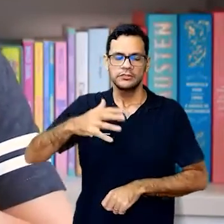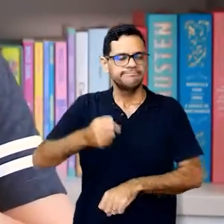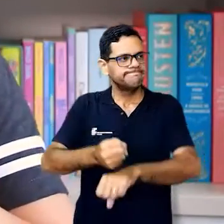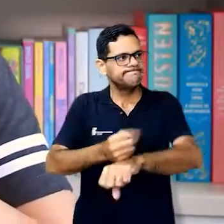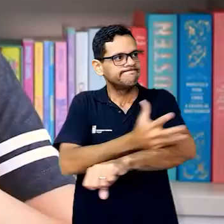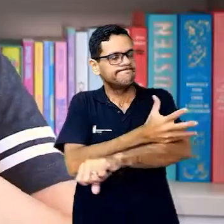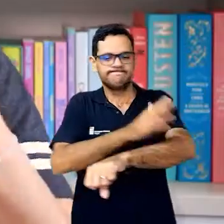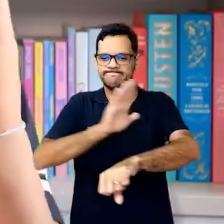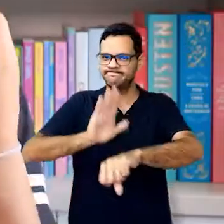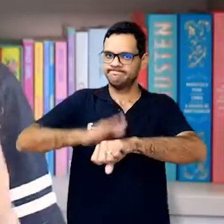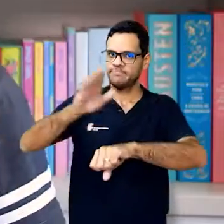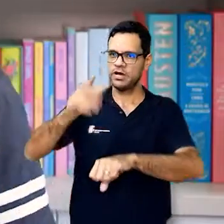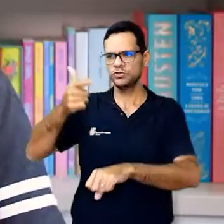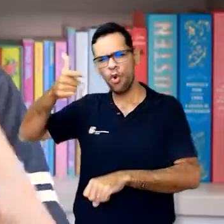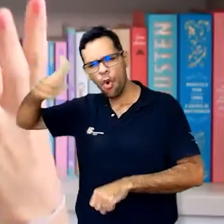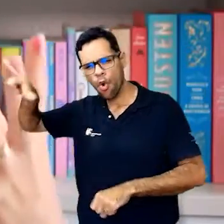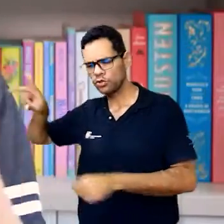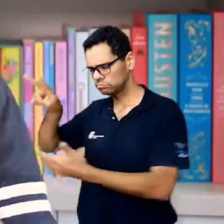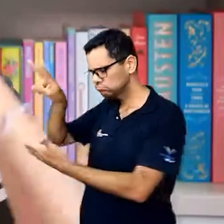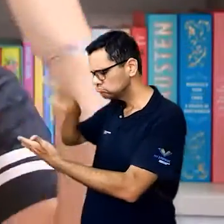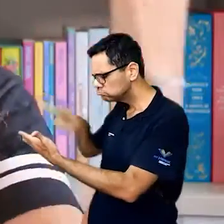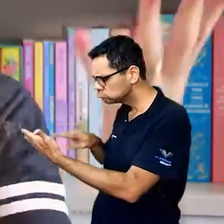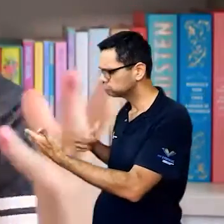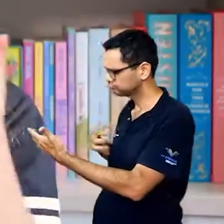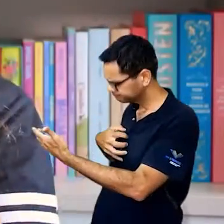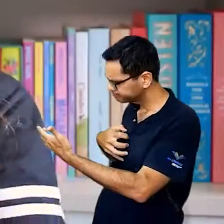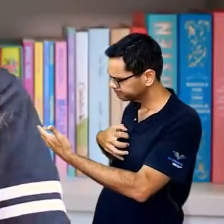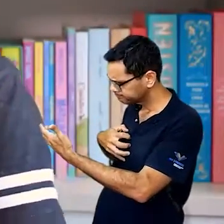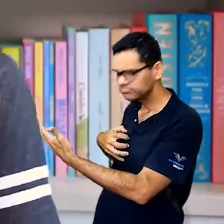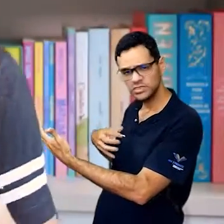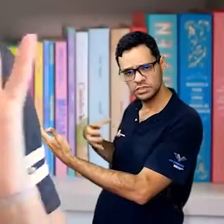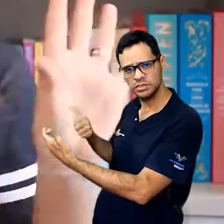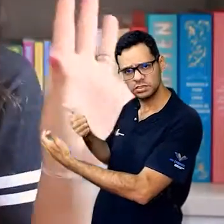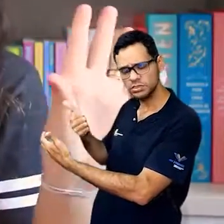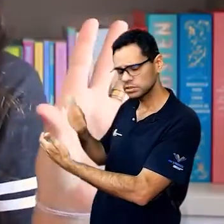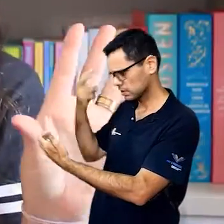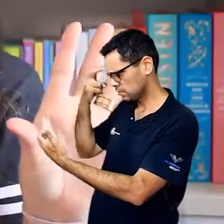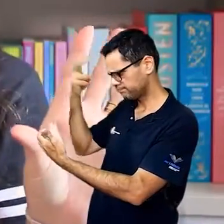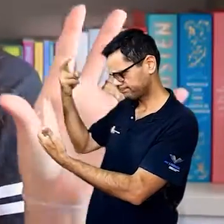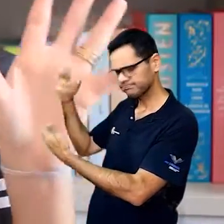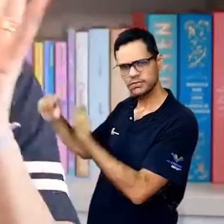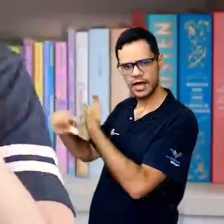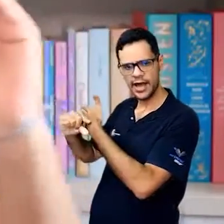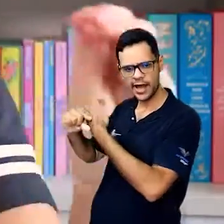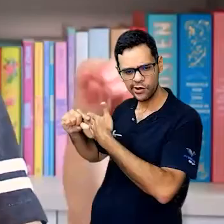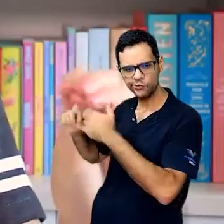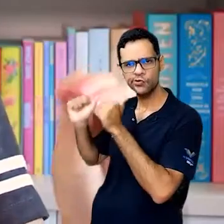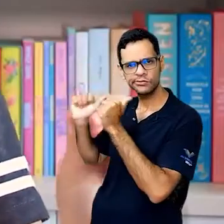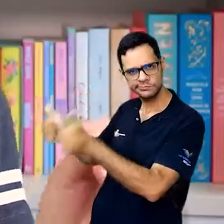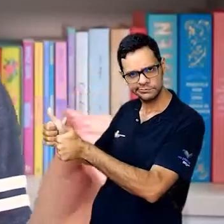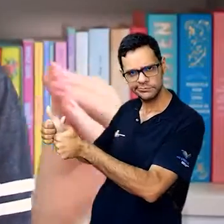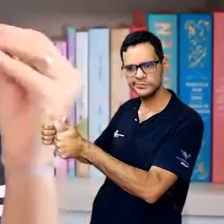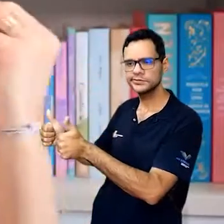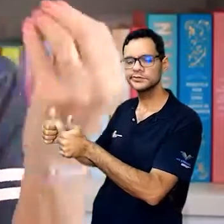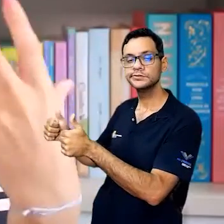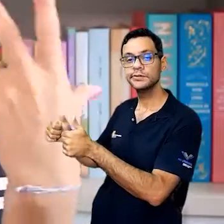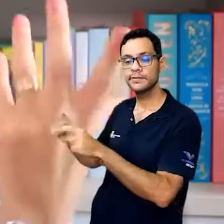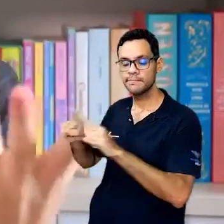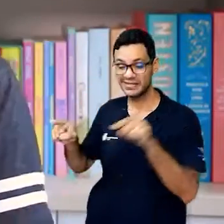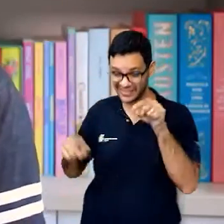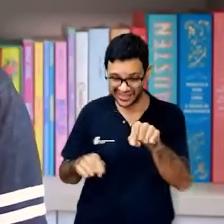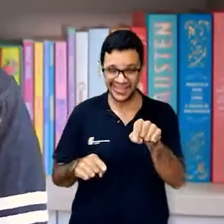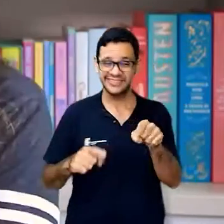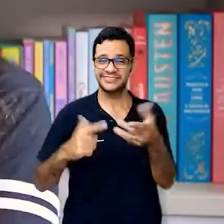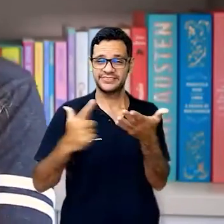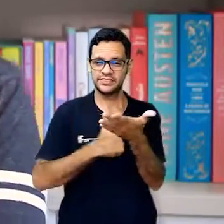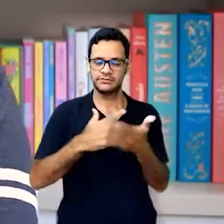mas esse foi o que eu mais me emocionei. Os outros eu gostei muito, eu, tipo, fiquei impactada, assim, com a inteligência do autor, sabe? Especialmente livros